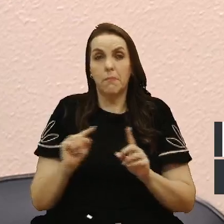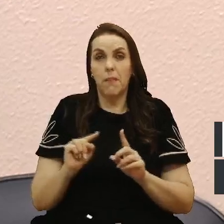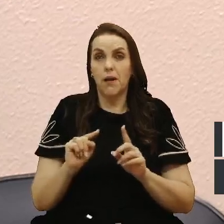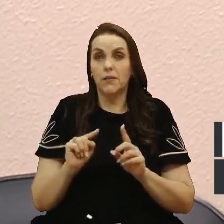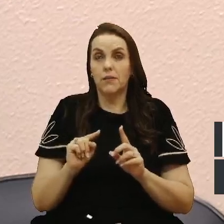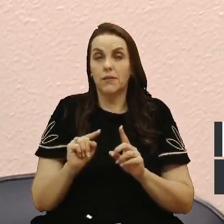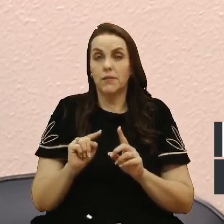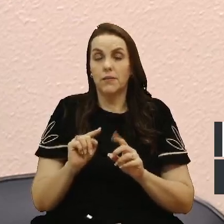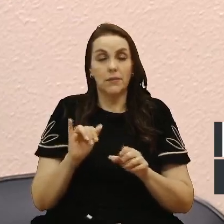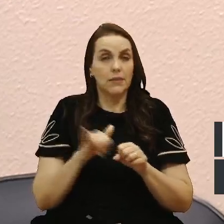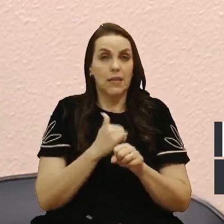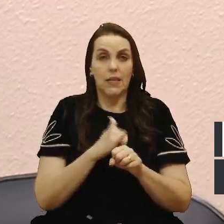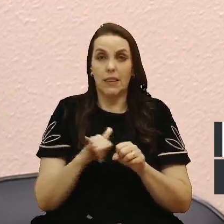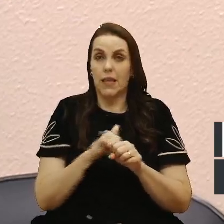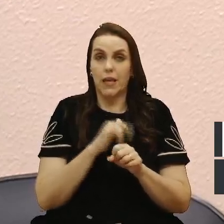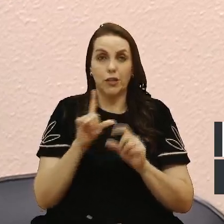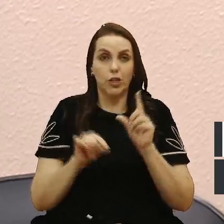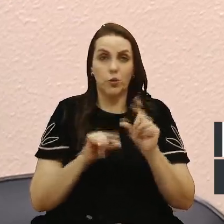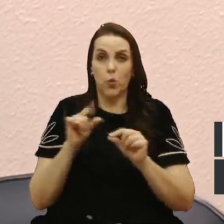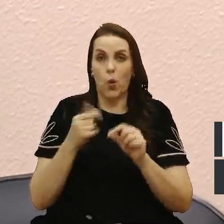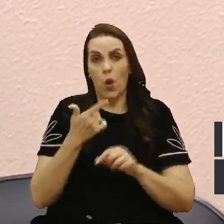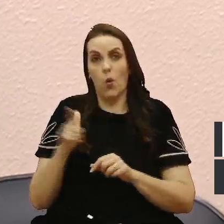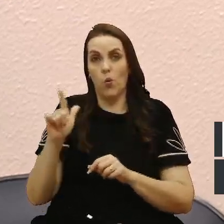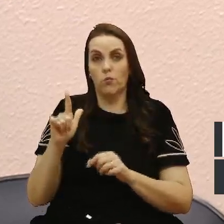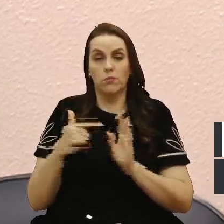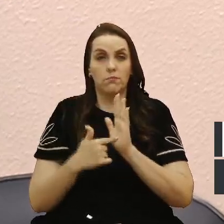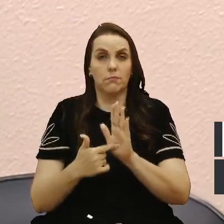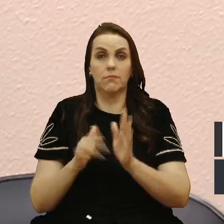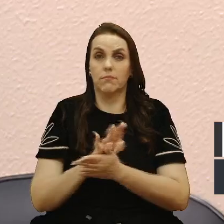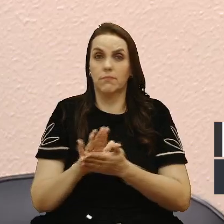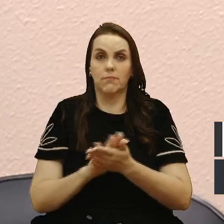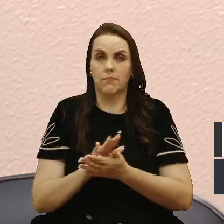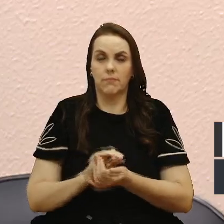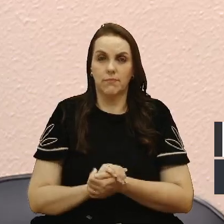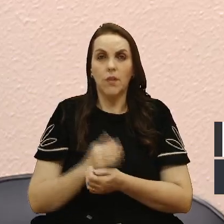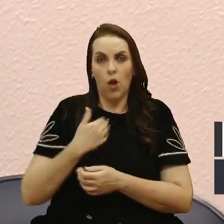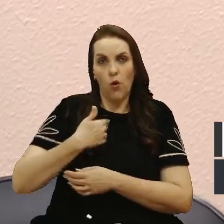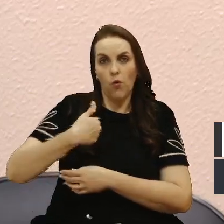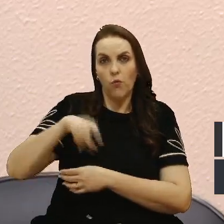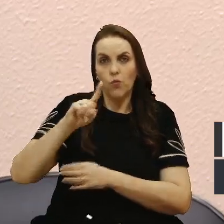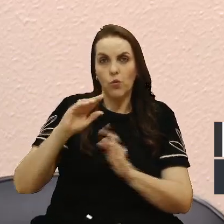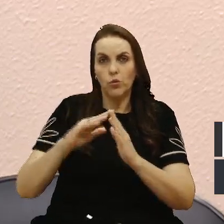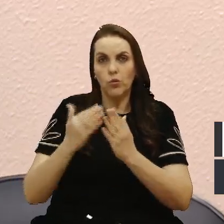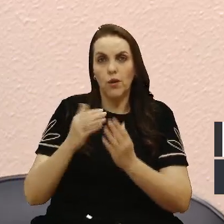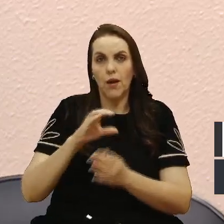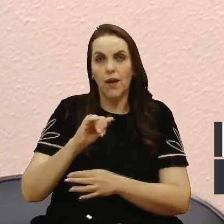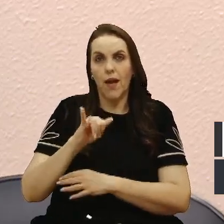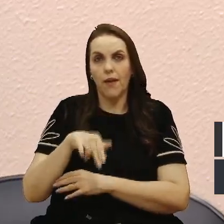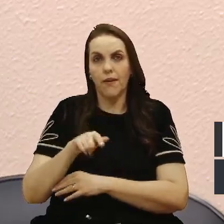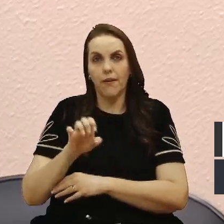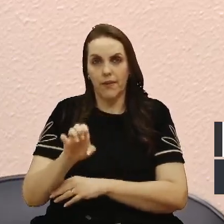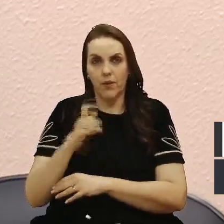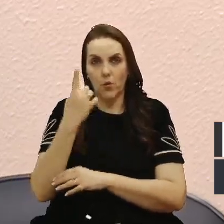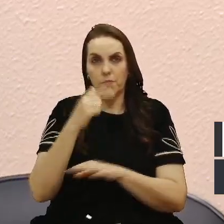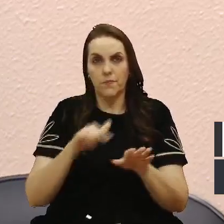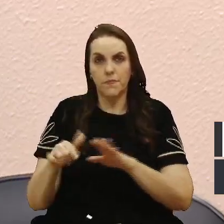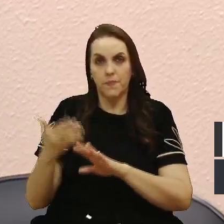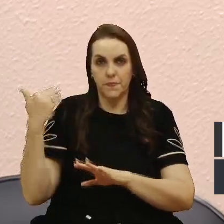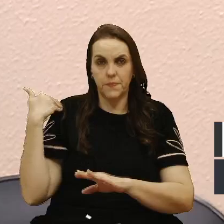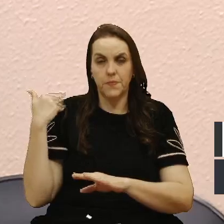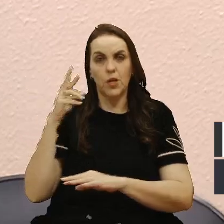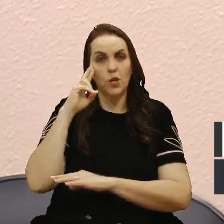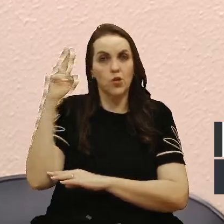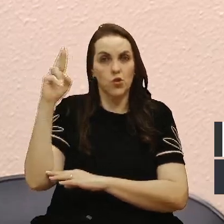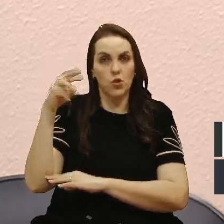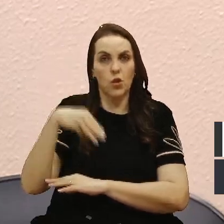uma alternativa. Eu tive no CAIC há 1 semana atrás e a diretora Morgana me falava